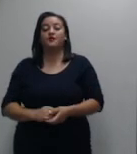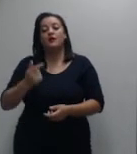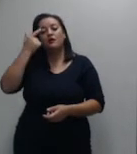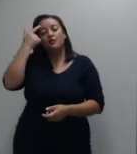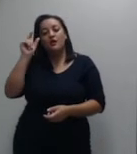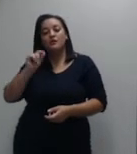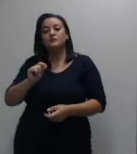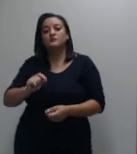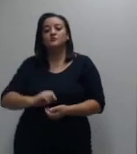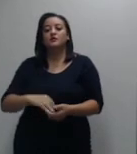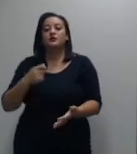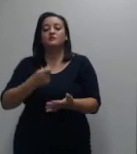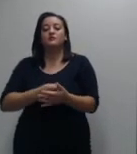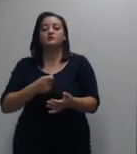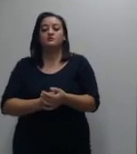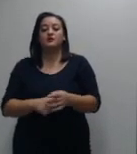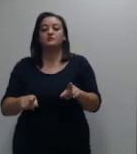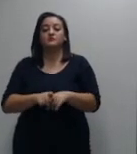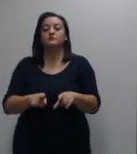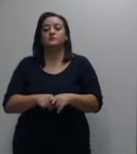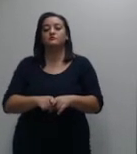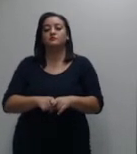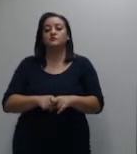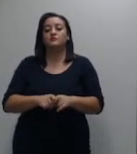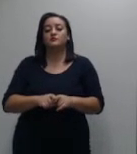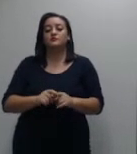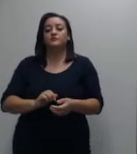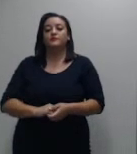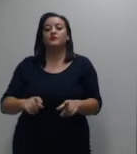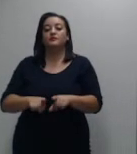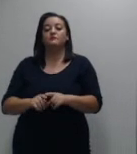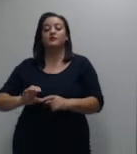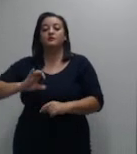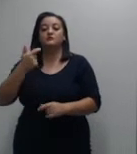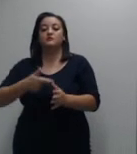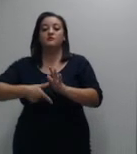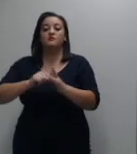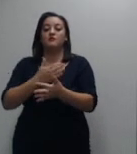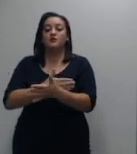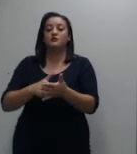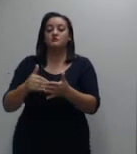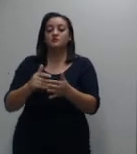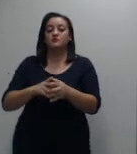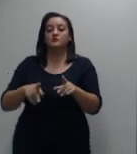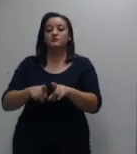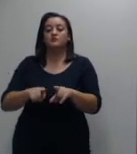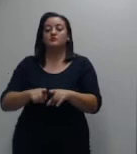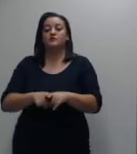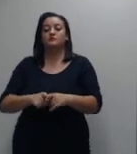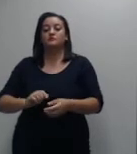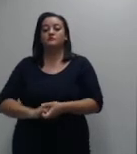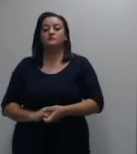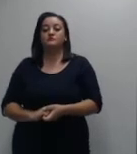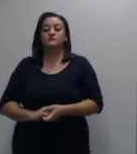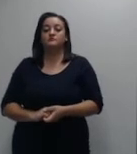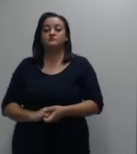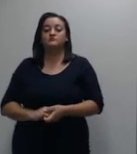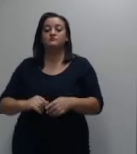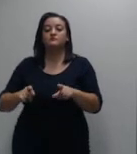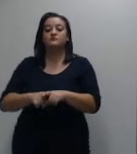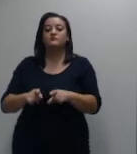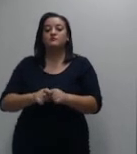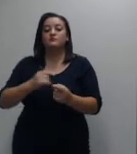de execução Provisória de assistentes de decisão antecipatória de tutela na pendência de embargos de declaração